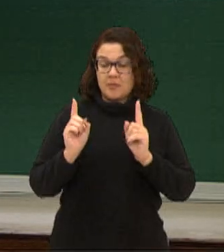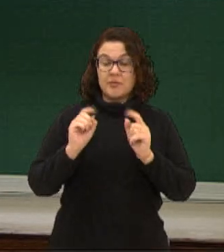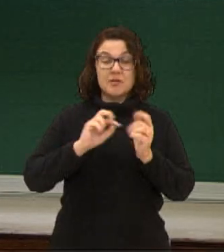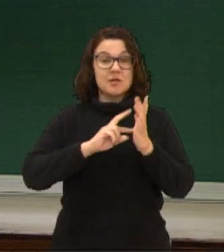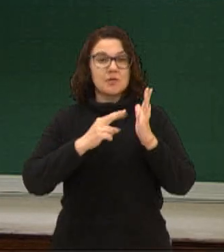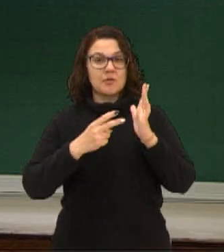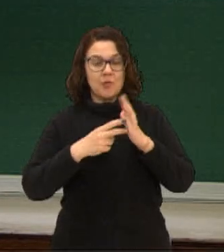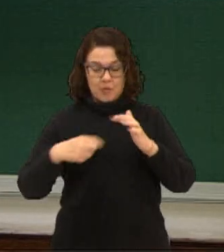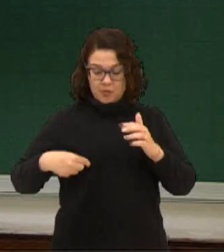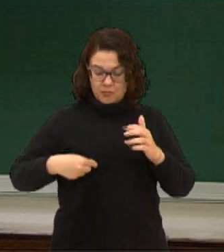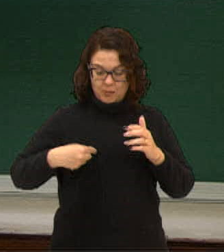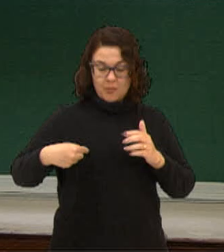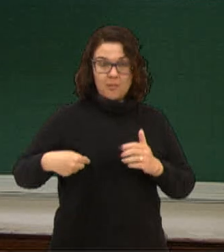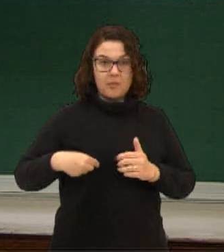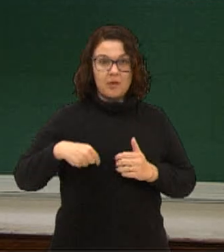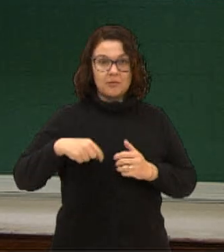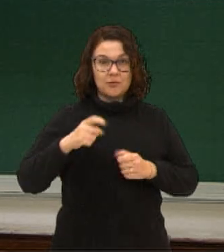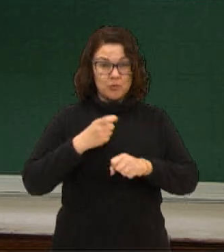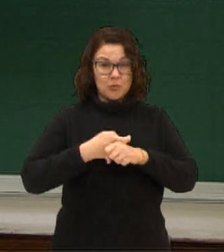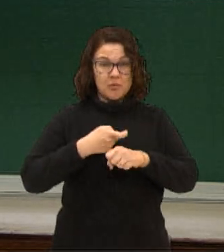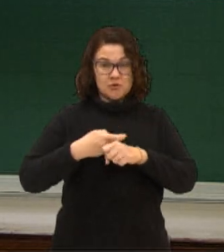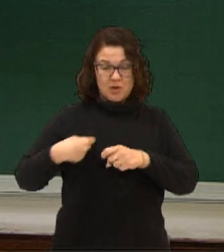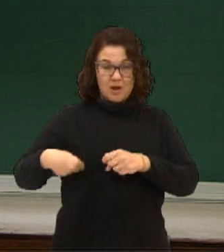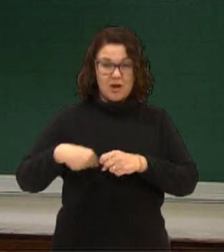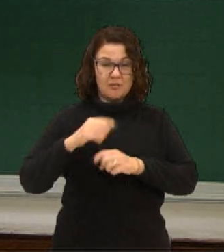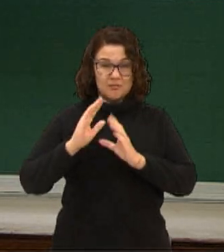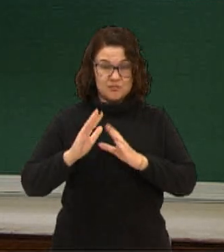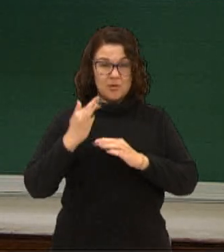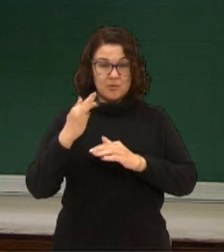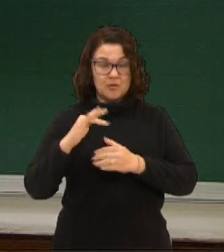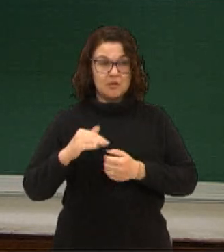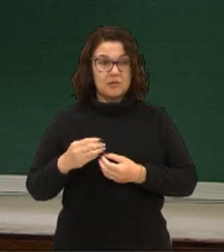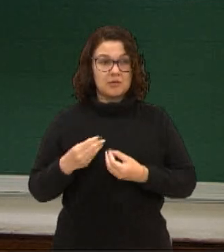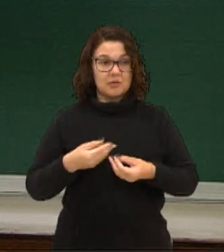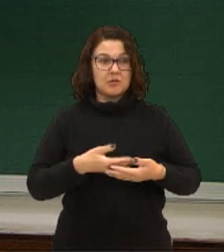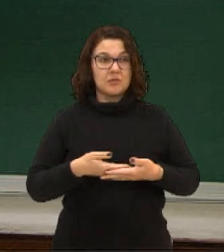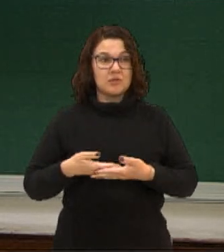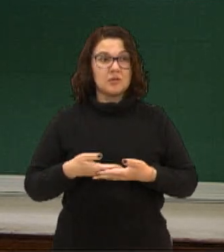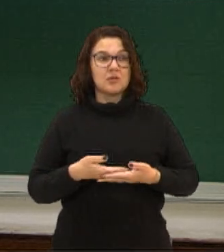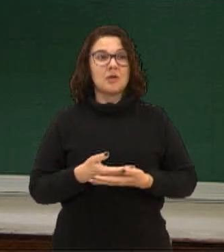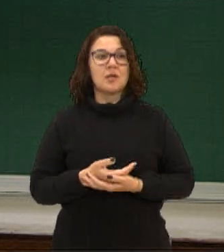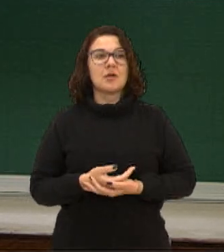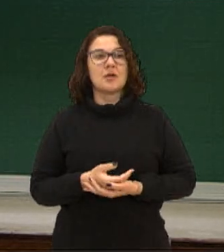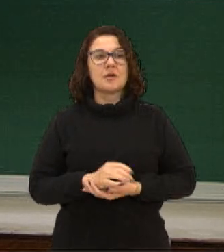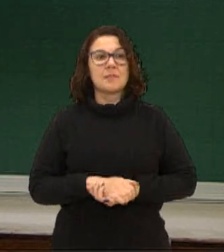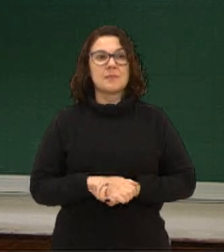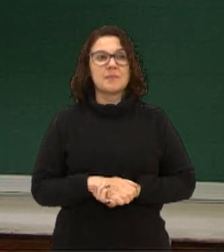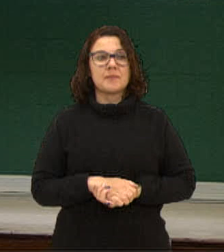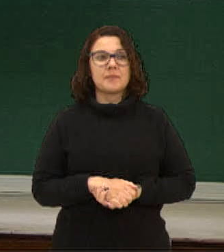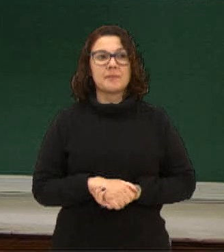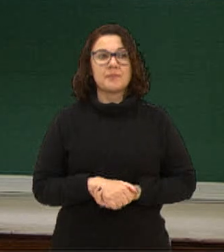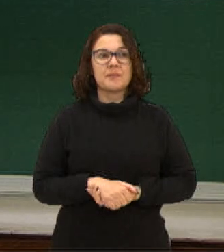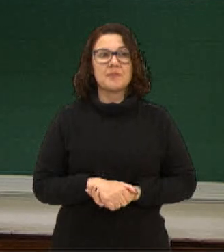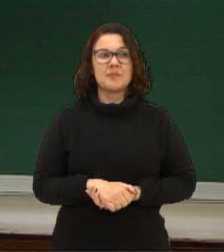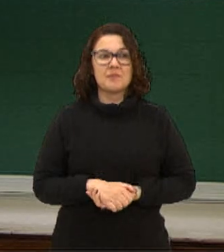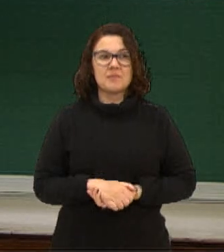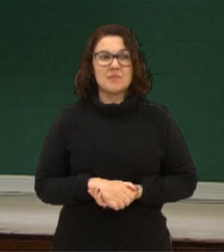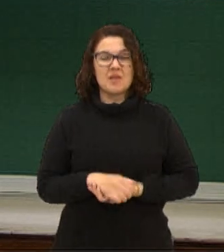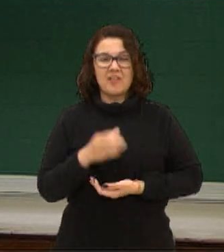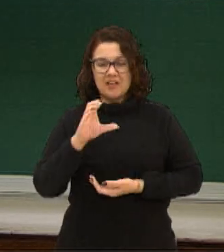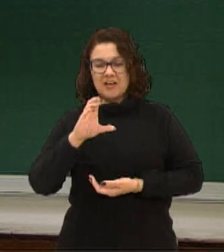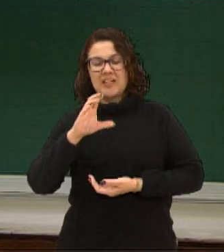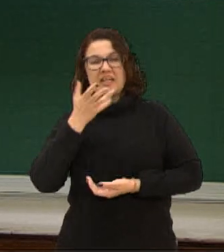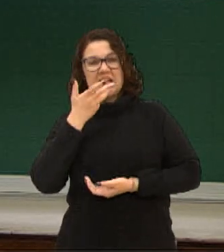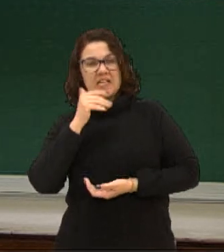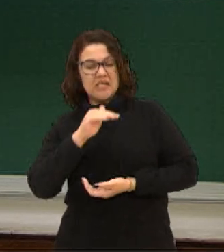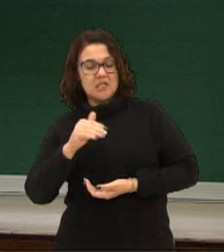seria o bico do seio calejado, né, e oferecê-lo à criatura. Então percebam aí como que ela se refere a